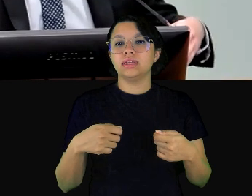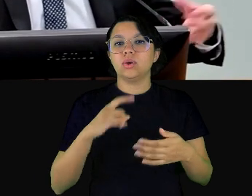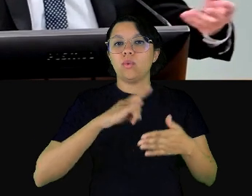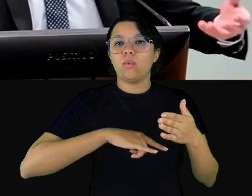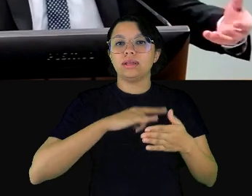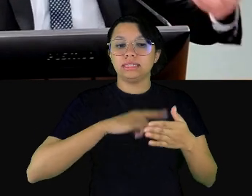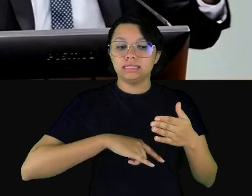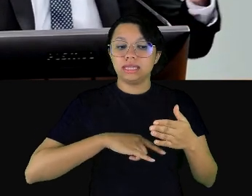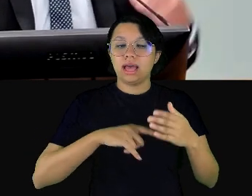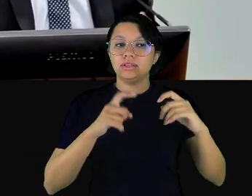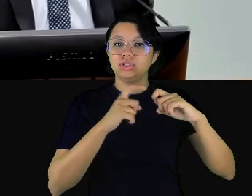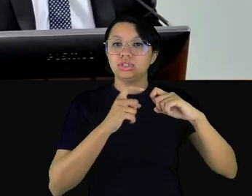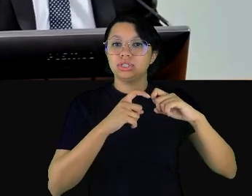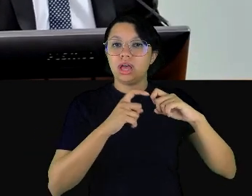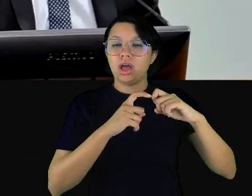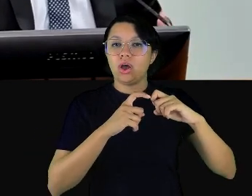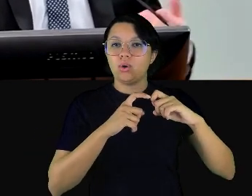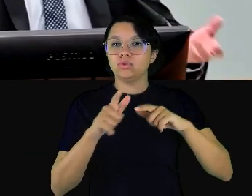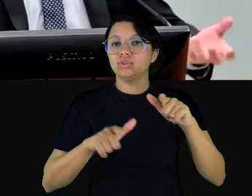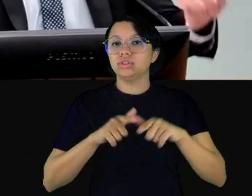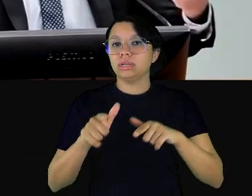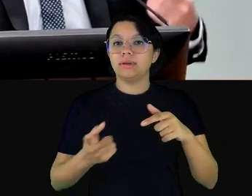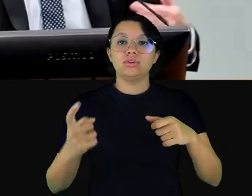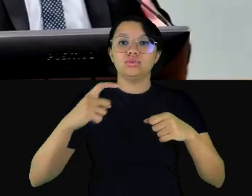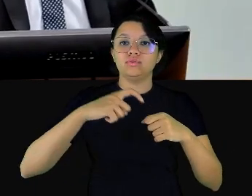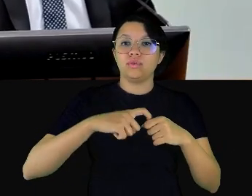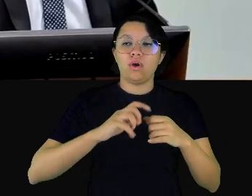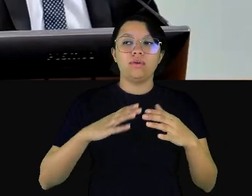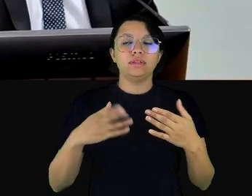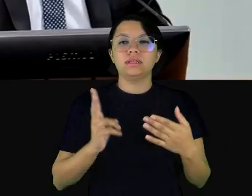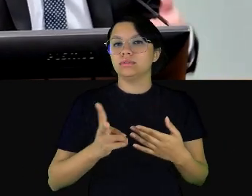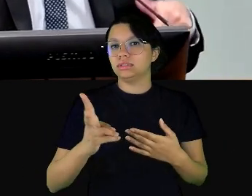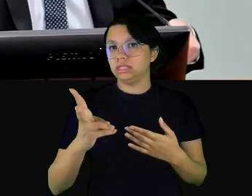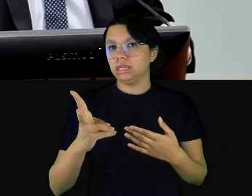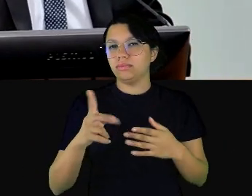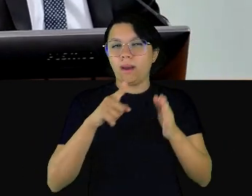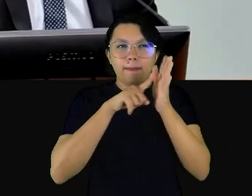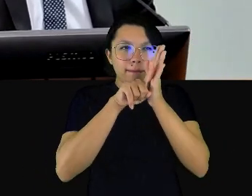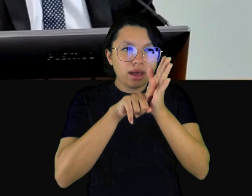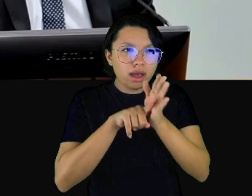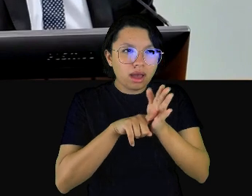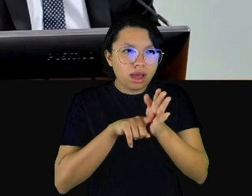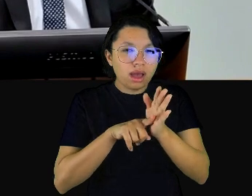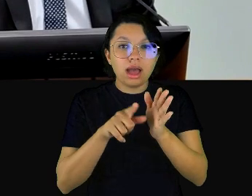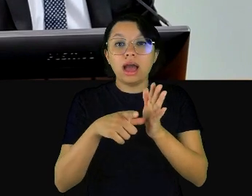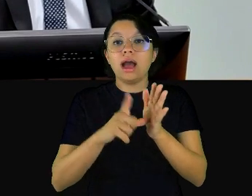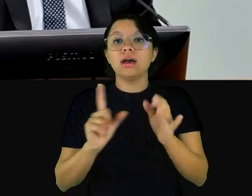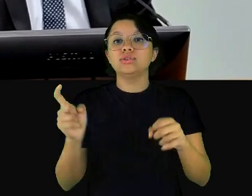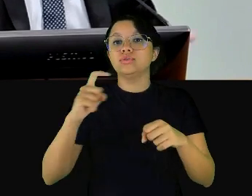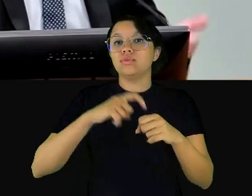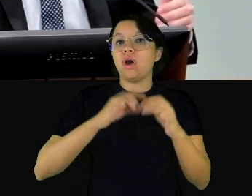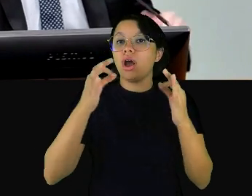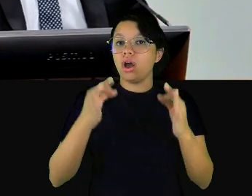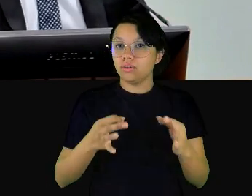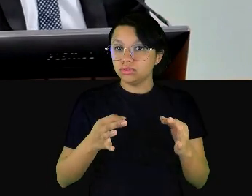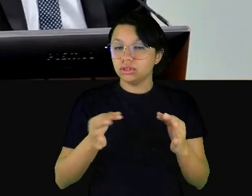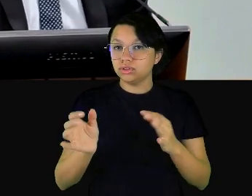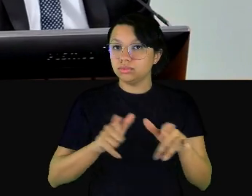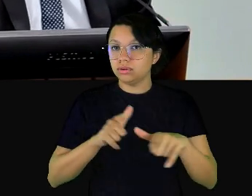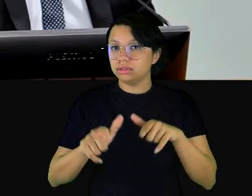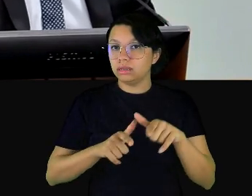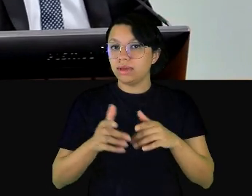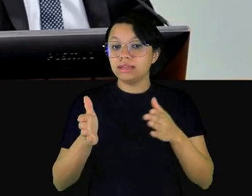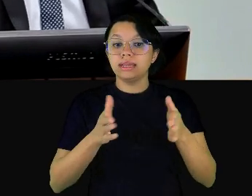Saúde Ocupacional de retorno ao trabalho. Então, ele sempre vai passar por uma perícia antes de retornar efetivamente ao trabalho. E lá naquele